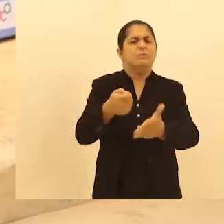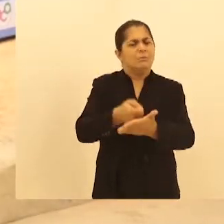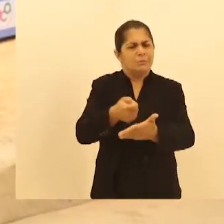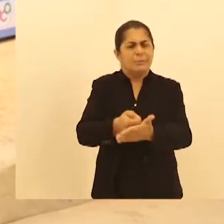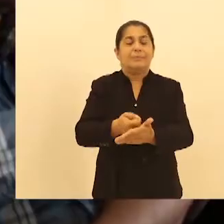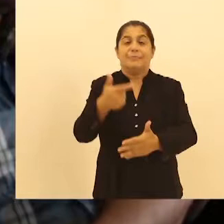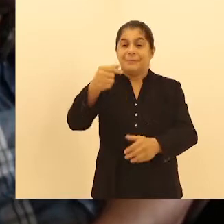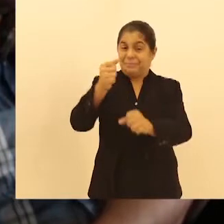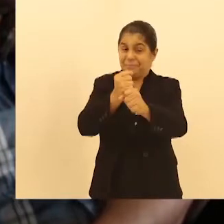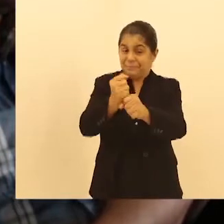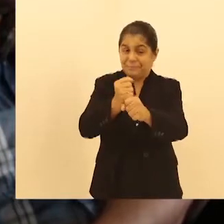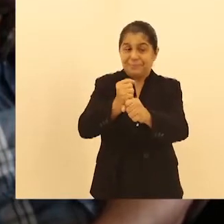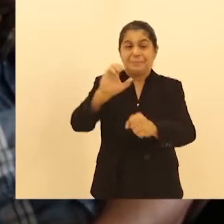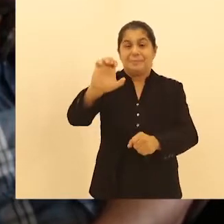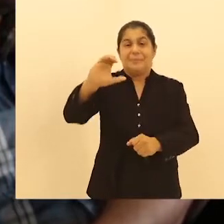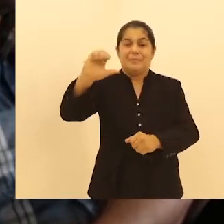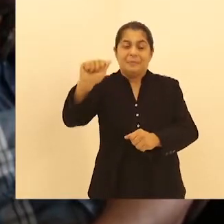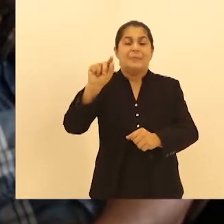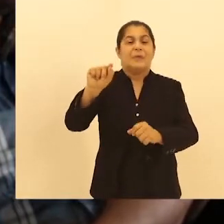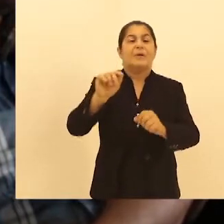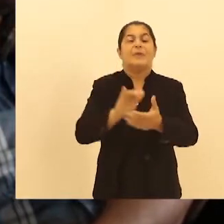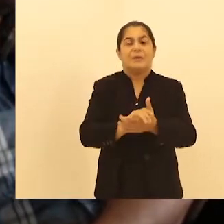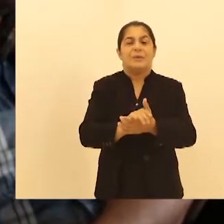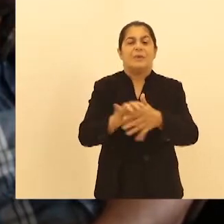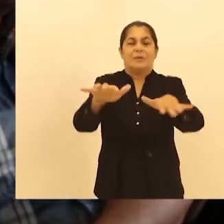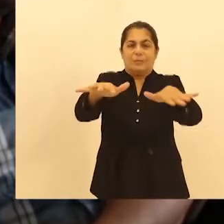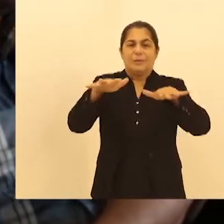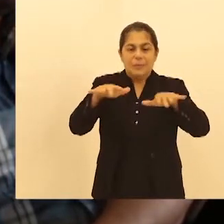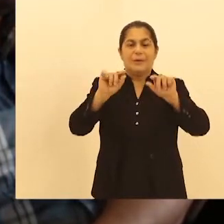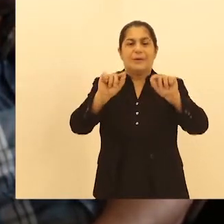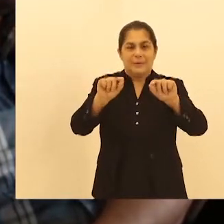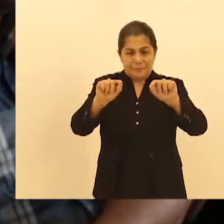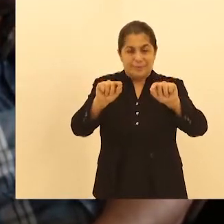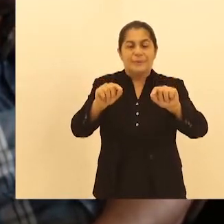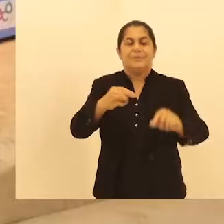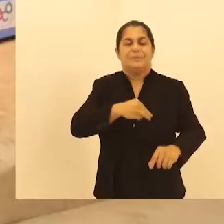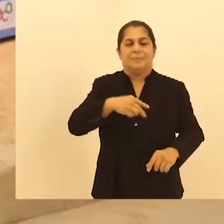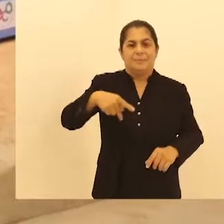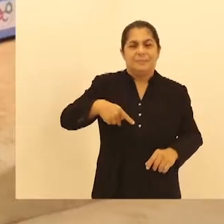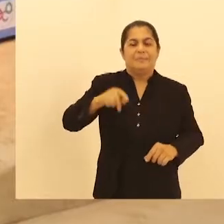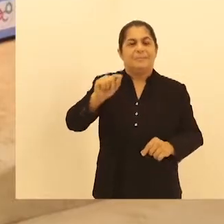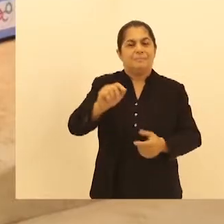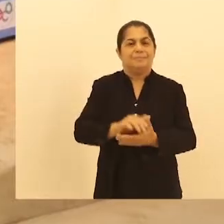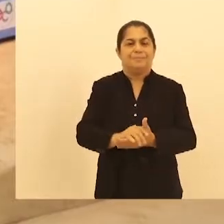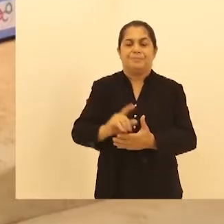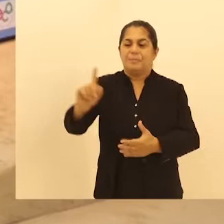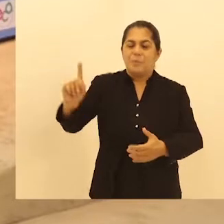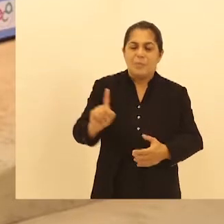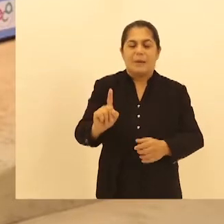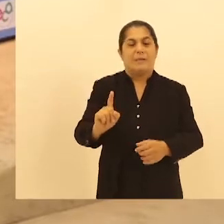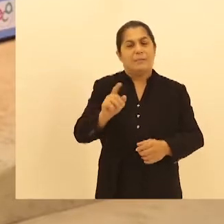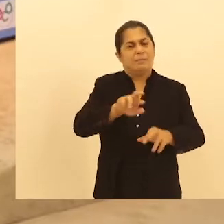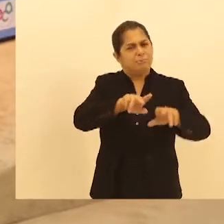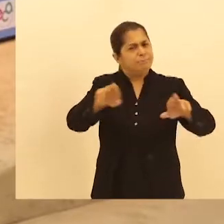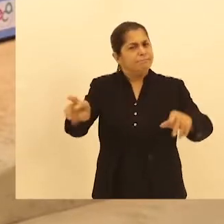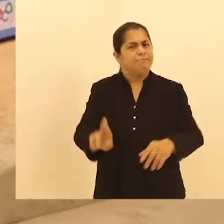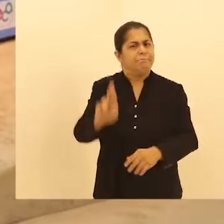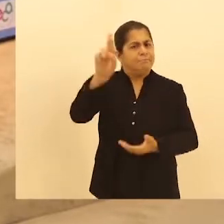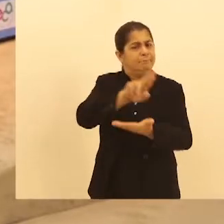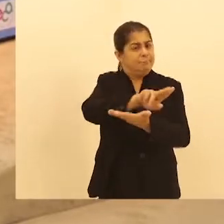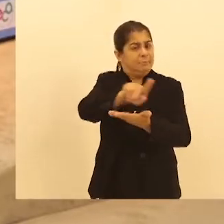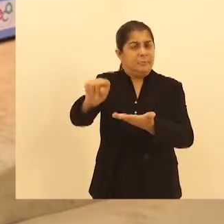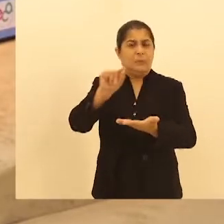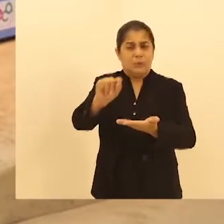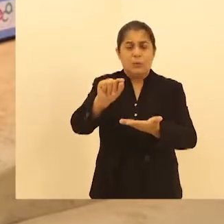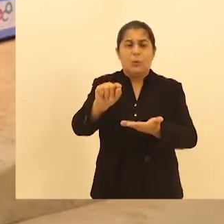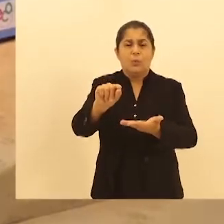que celebra os vinte e sete anos do eca foi lançada no auditório do ministério público da paraíba com a presença de representantes de órgãos que